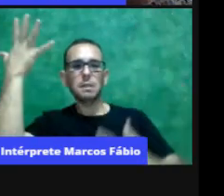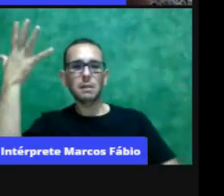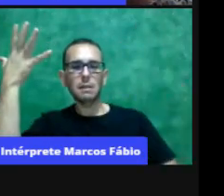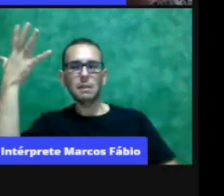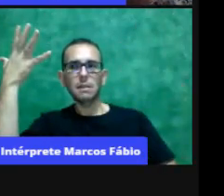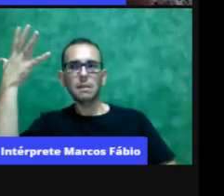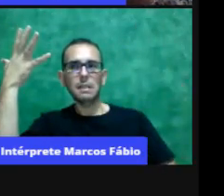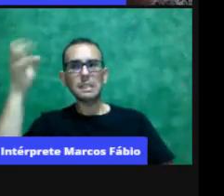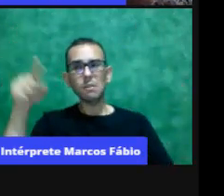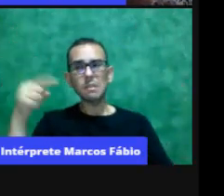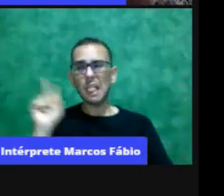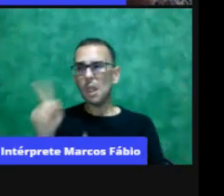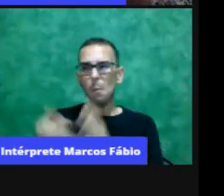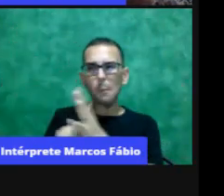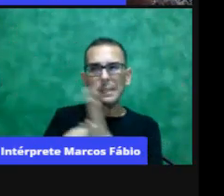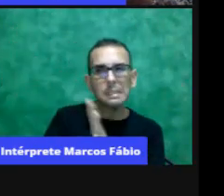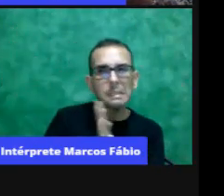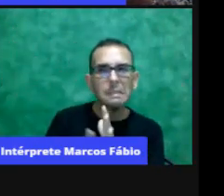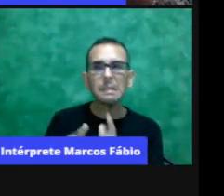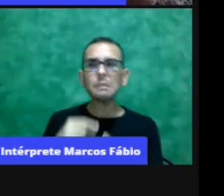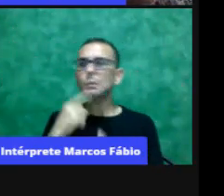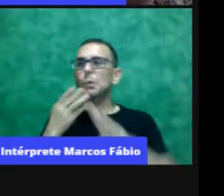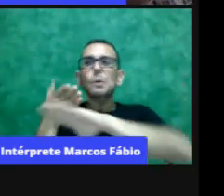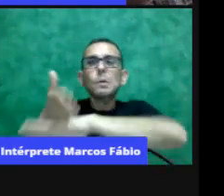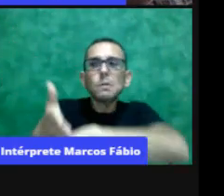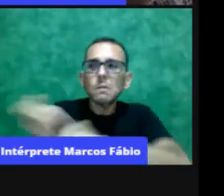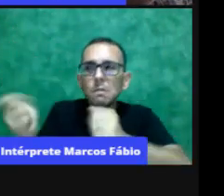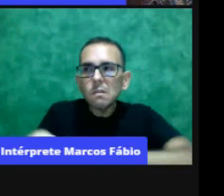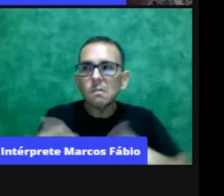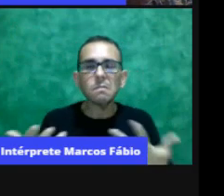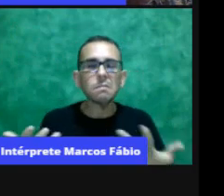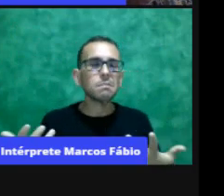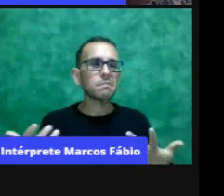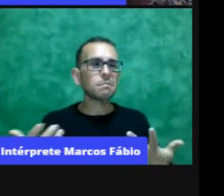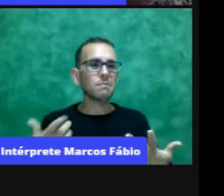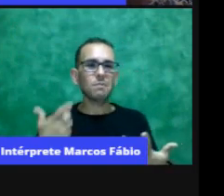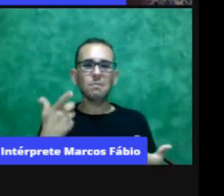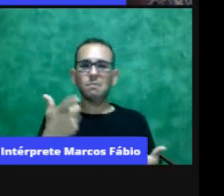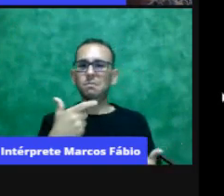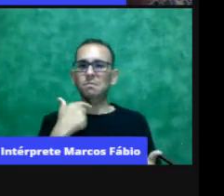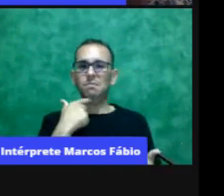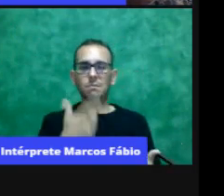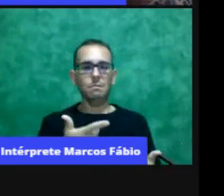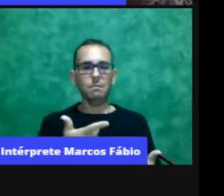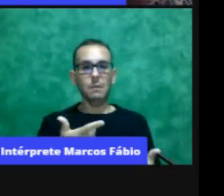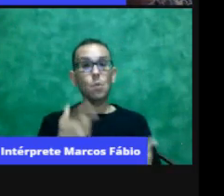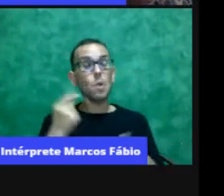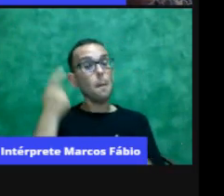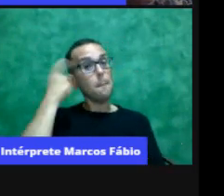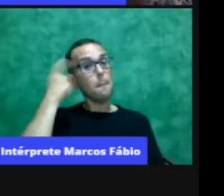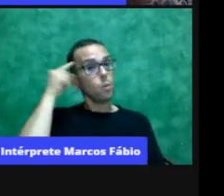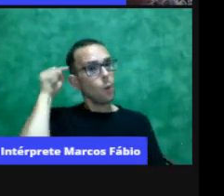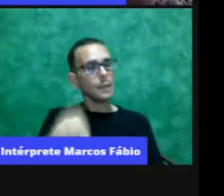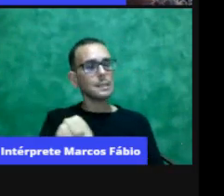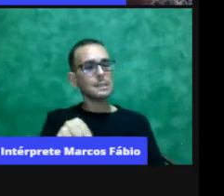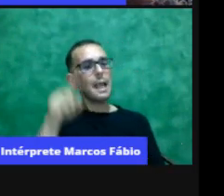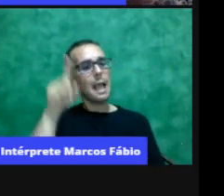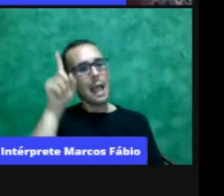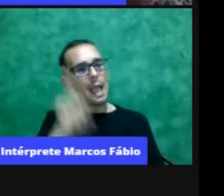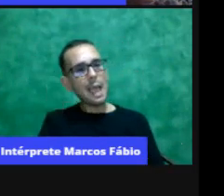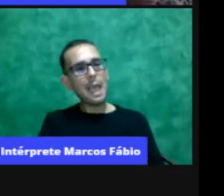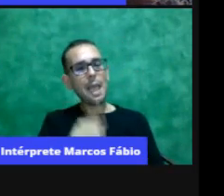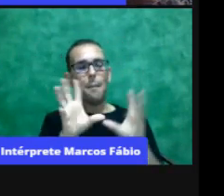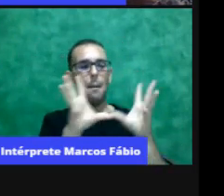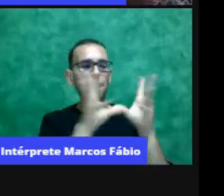se você não pesquisa, se você não vai atrás, você não vê. Então, o que a gente fez aqui foi compilar,